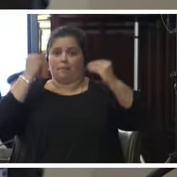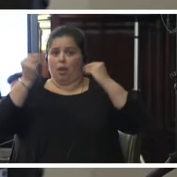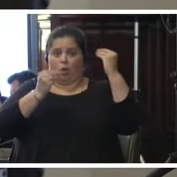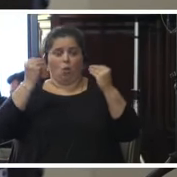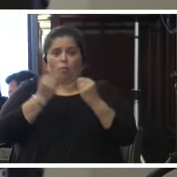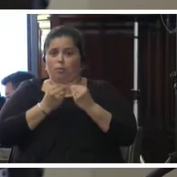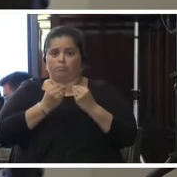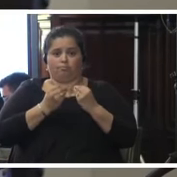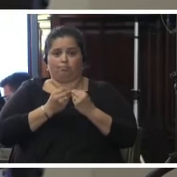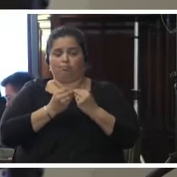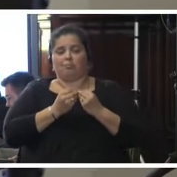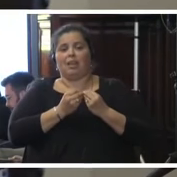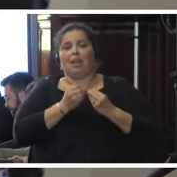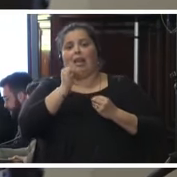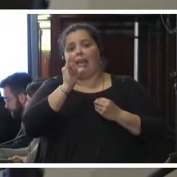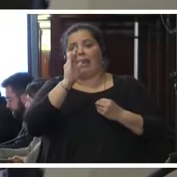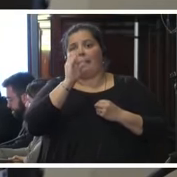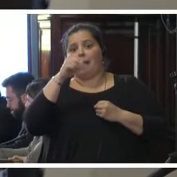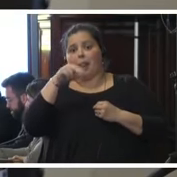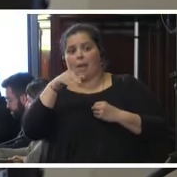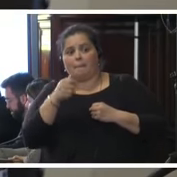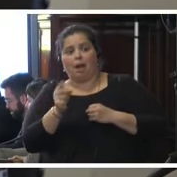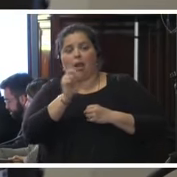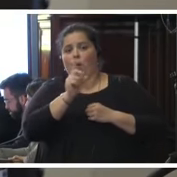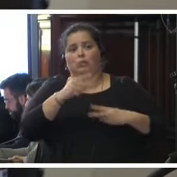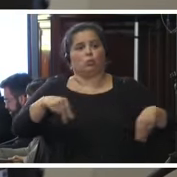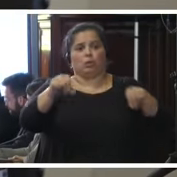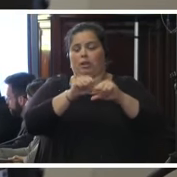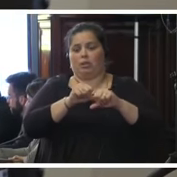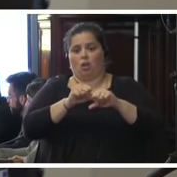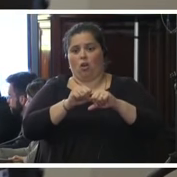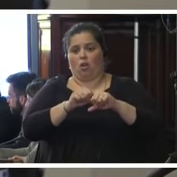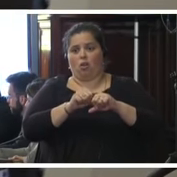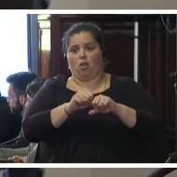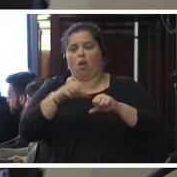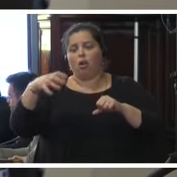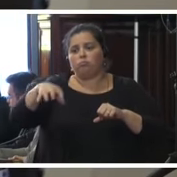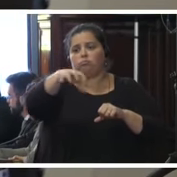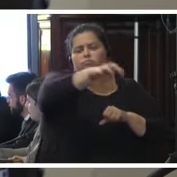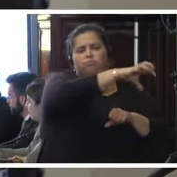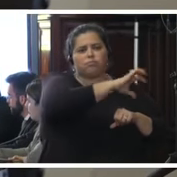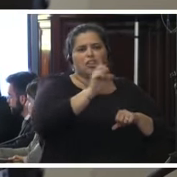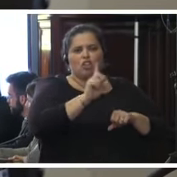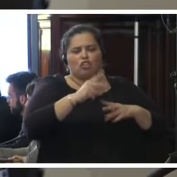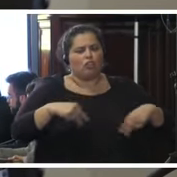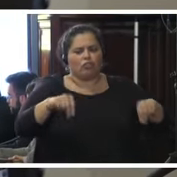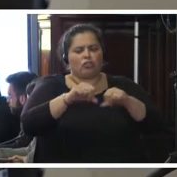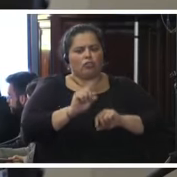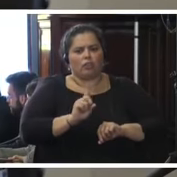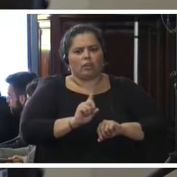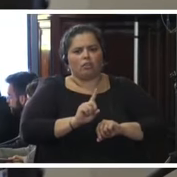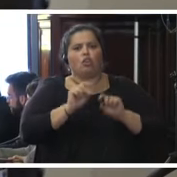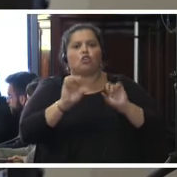território, né? Leme não é território, Leblon não é território, Gávea não é território. Não são territórios, são comunidades, são